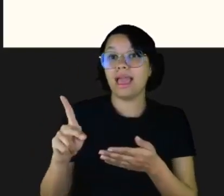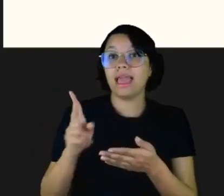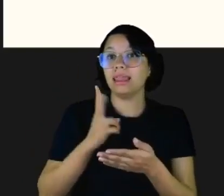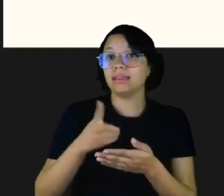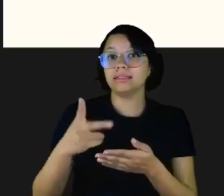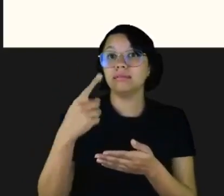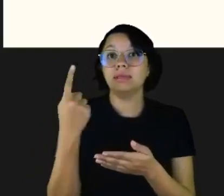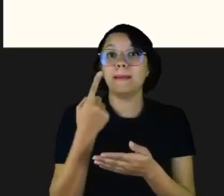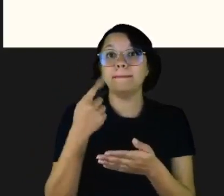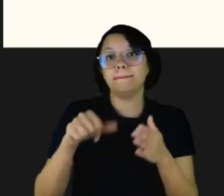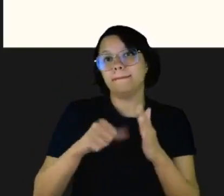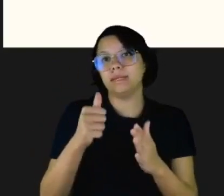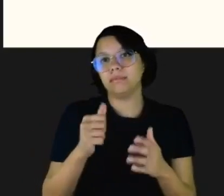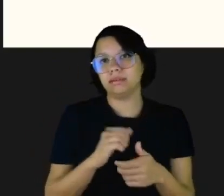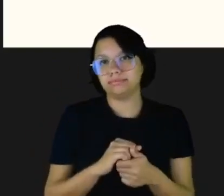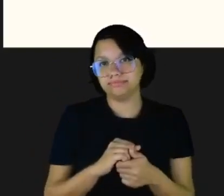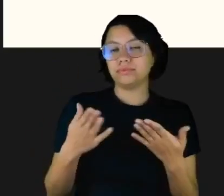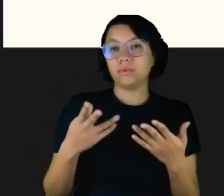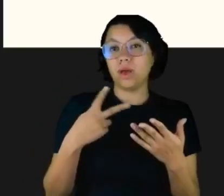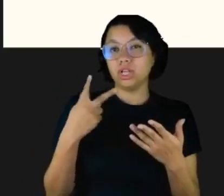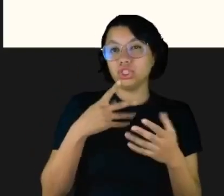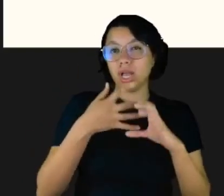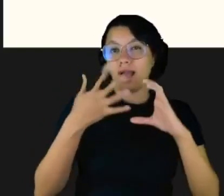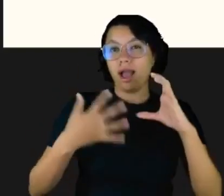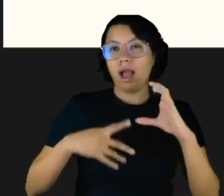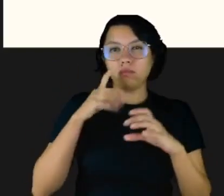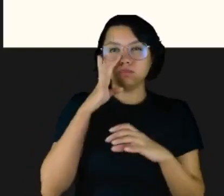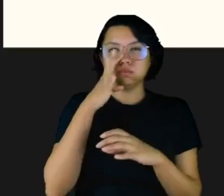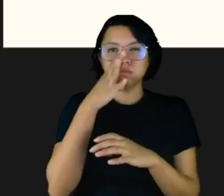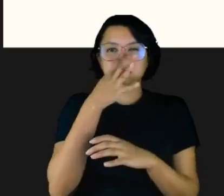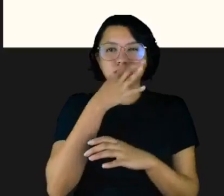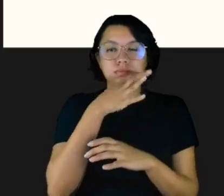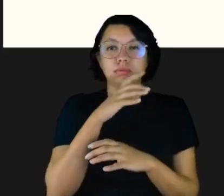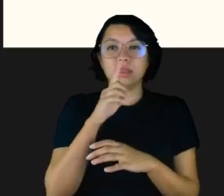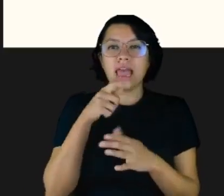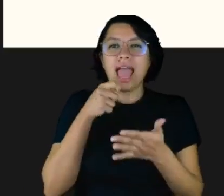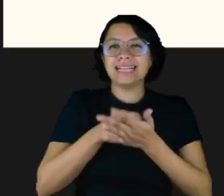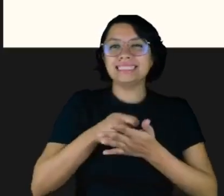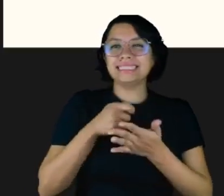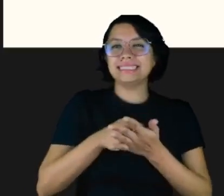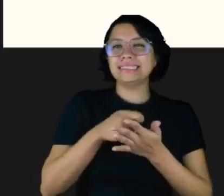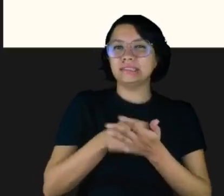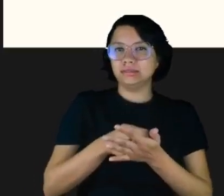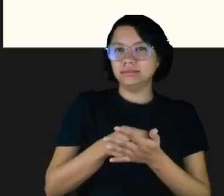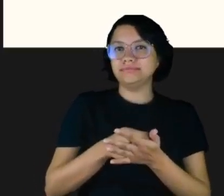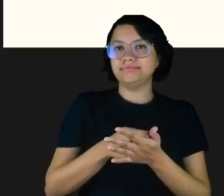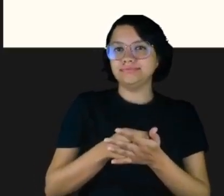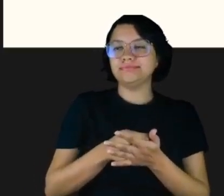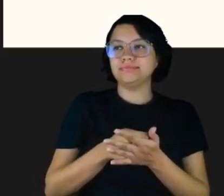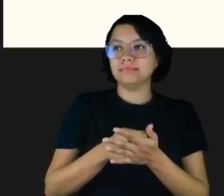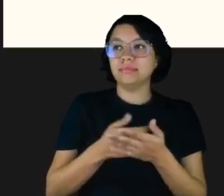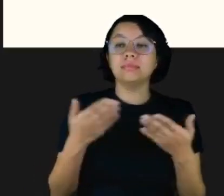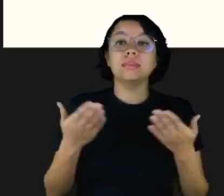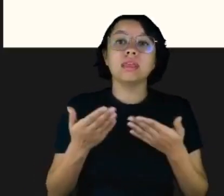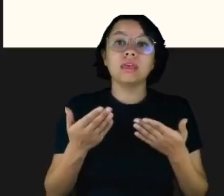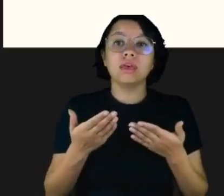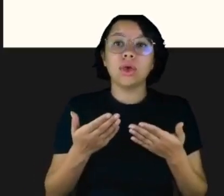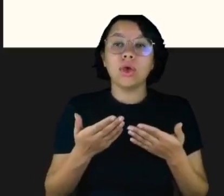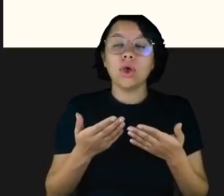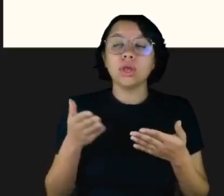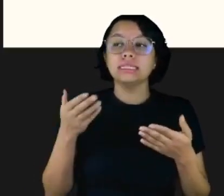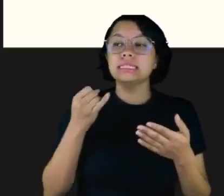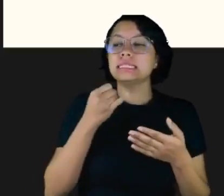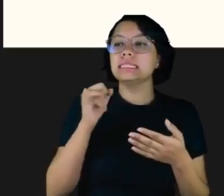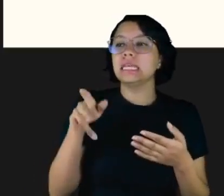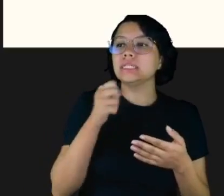a primeira vez. A gente caracteriza a teimosia na insistência. Agora, se esse idoso